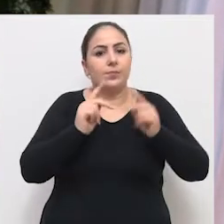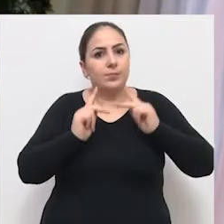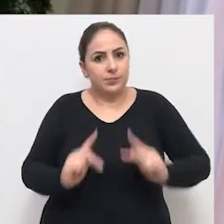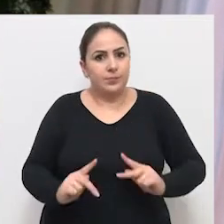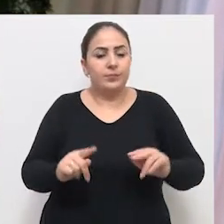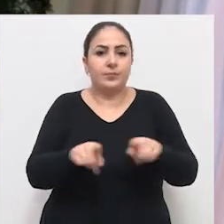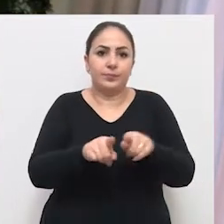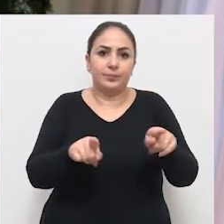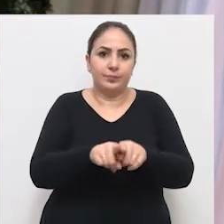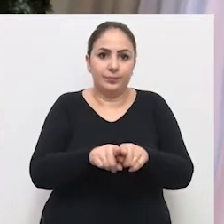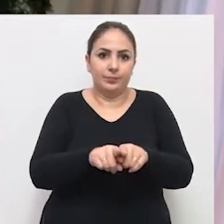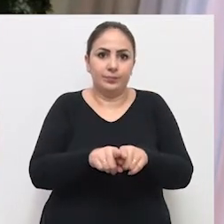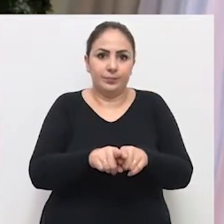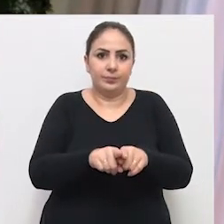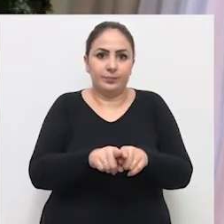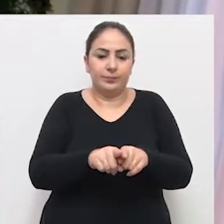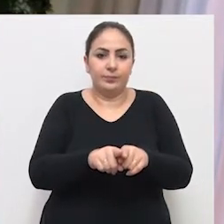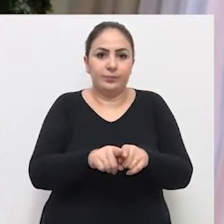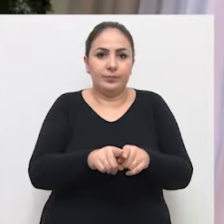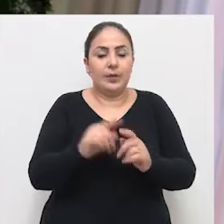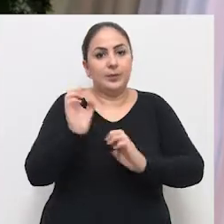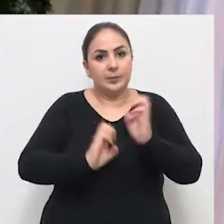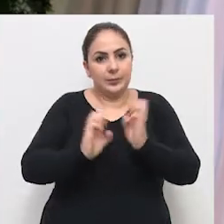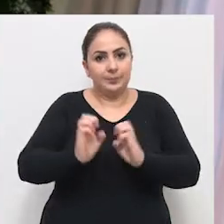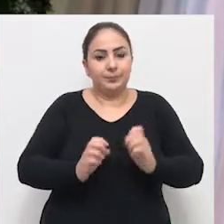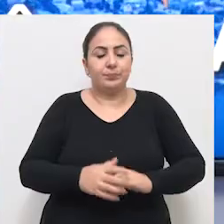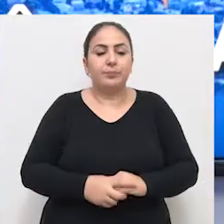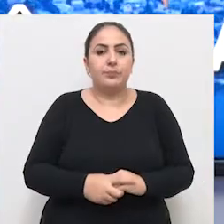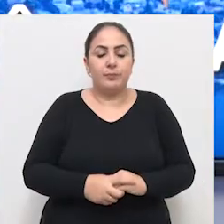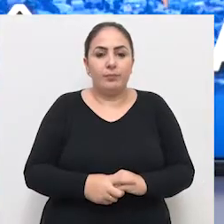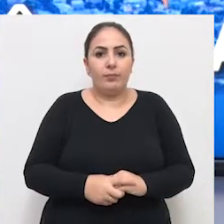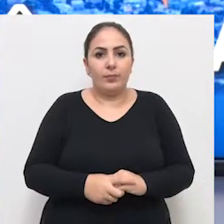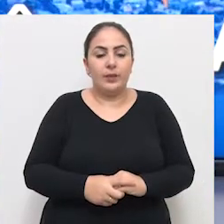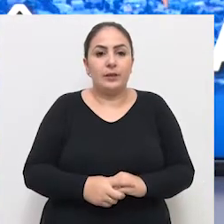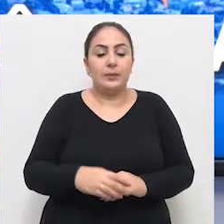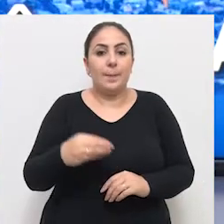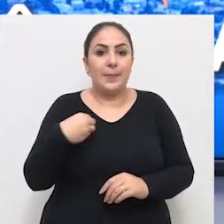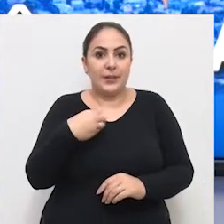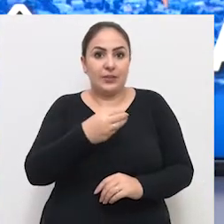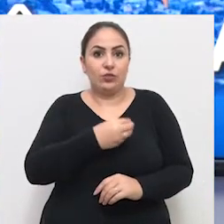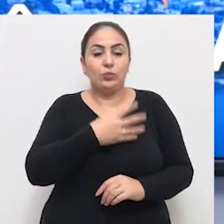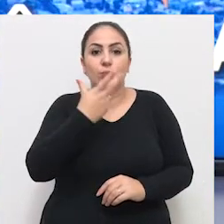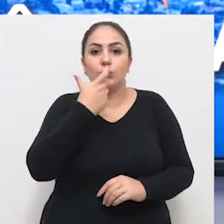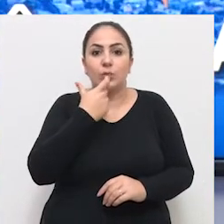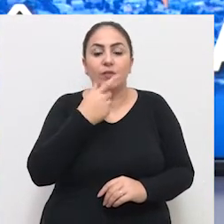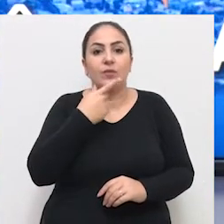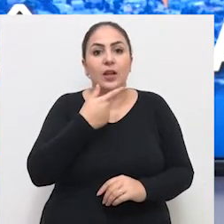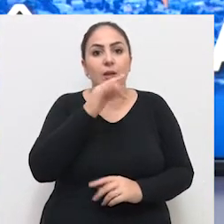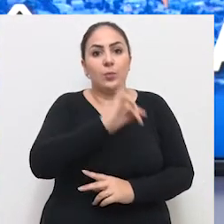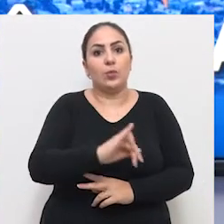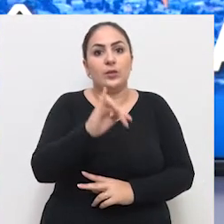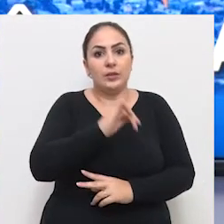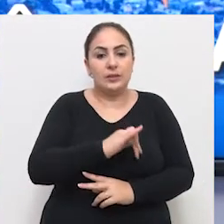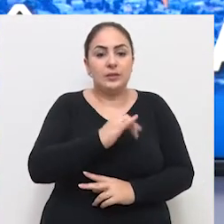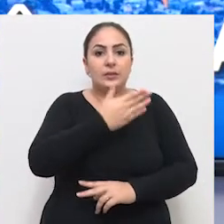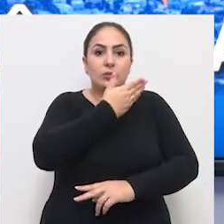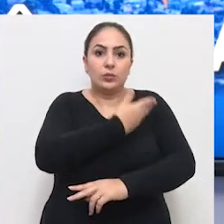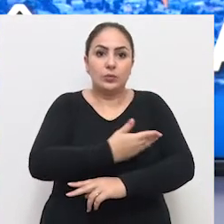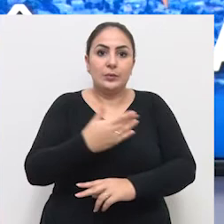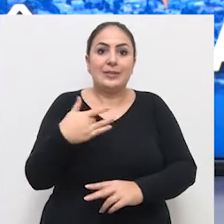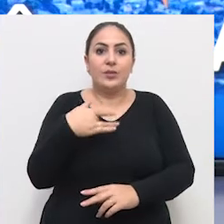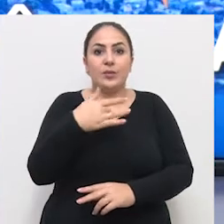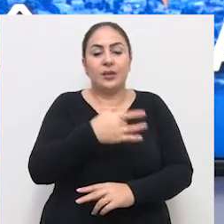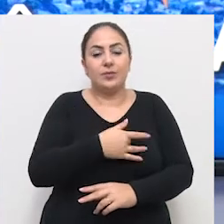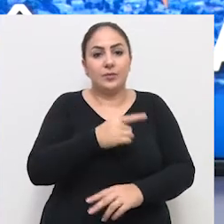de clientes, então, para as empresas. Pediatra fala da importância de manter hábitos